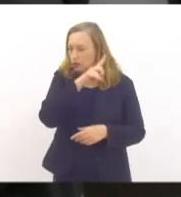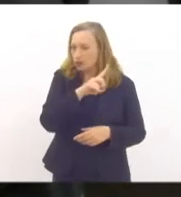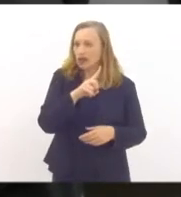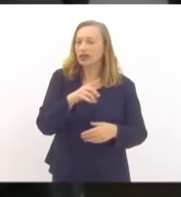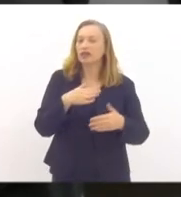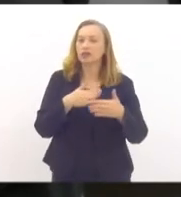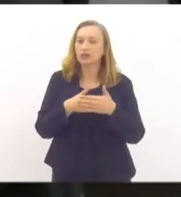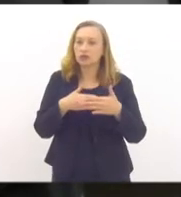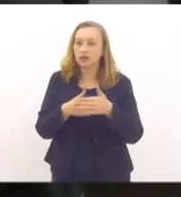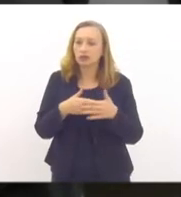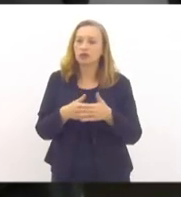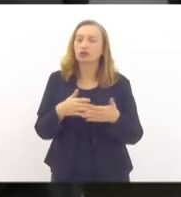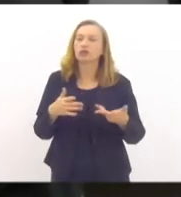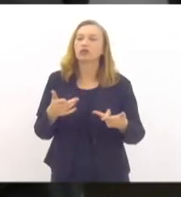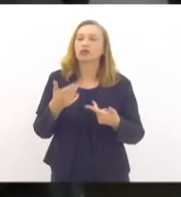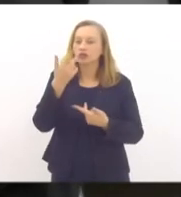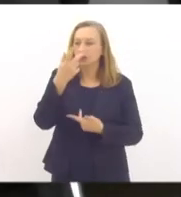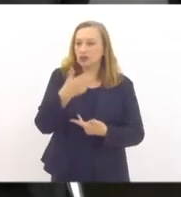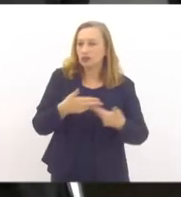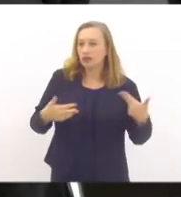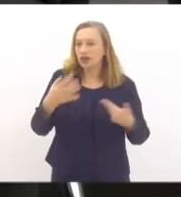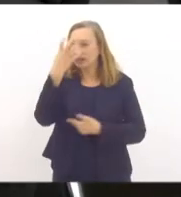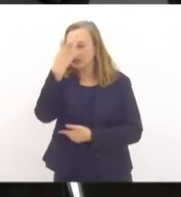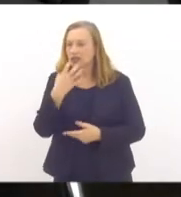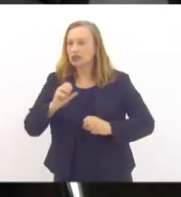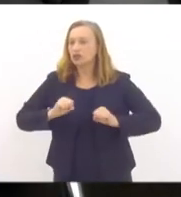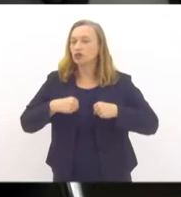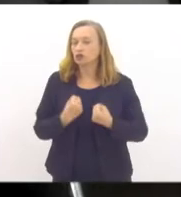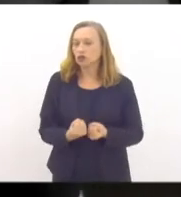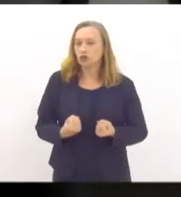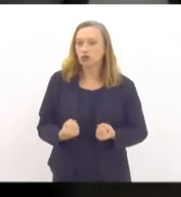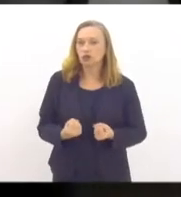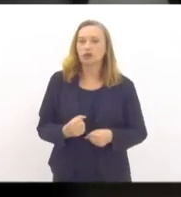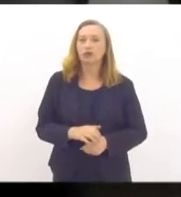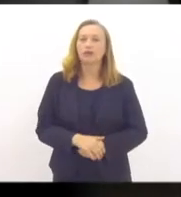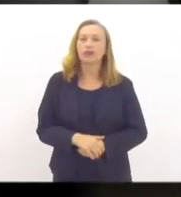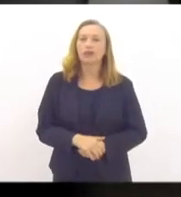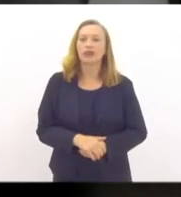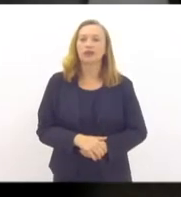impostas, com muita seriedade, muita dedicação.